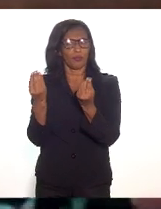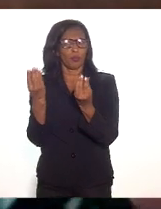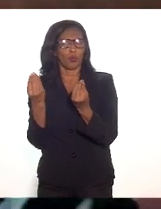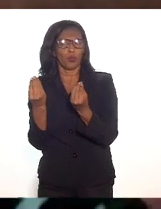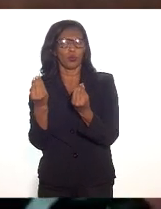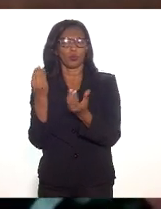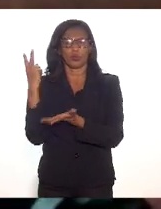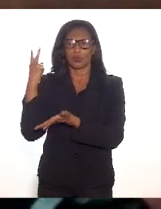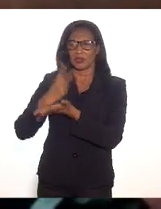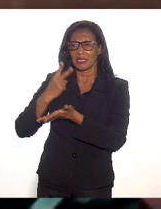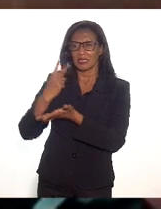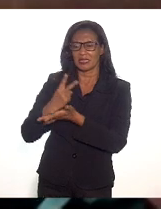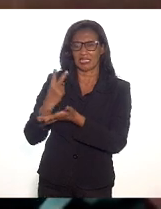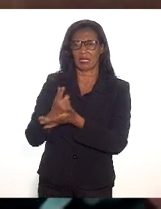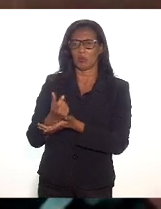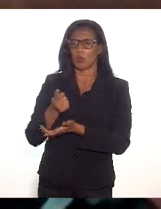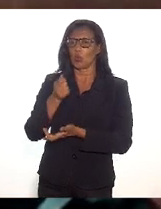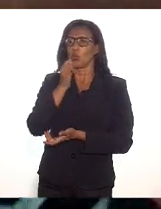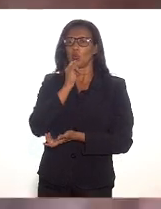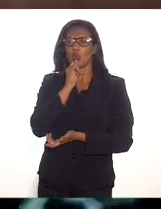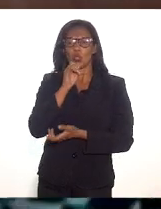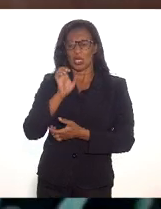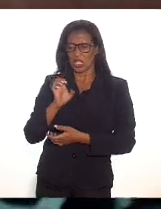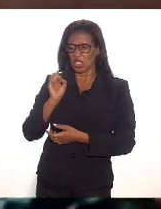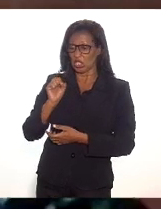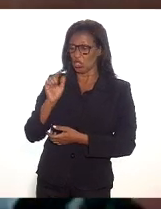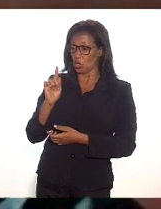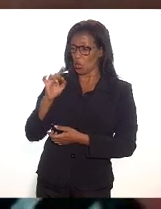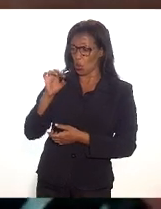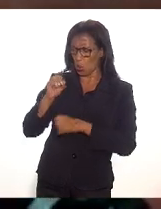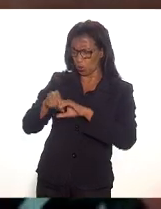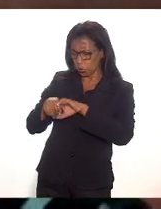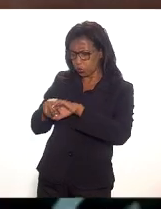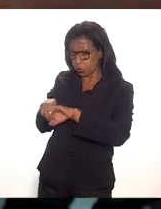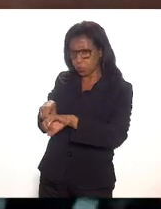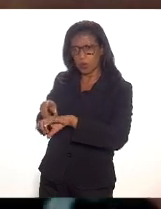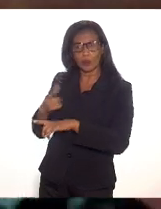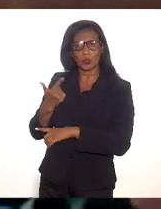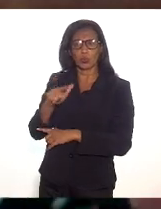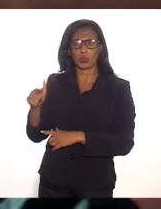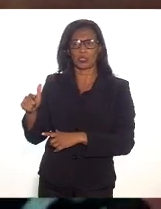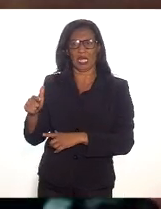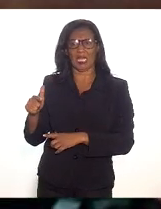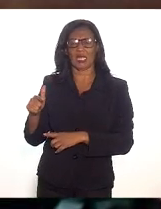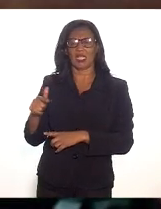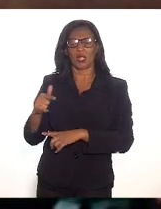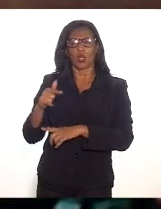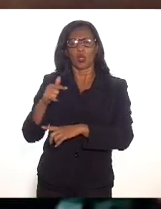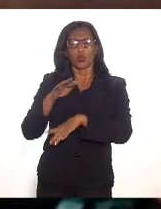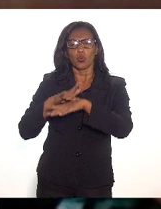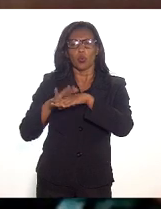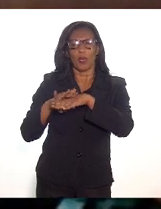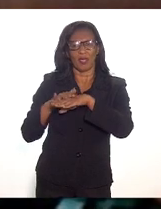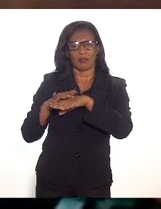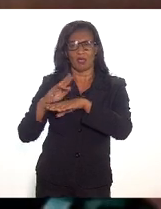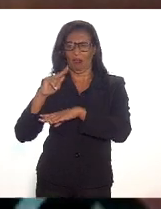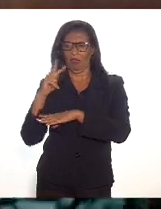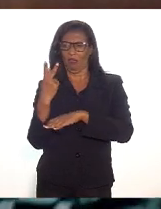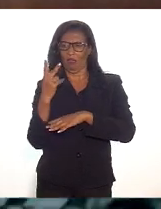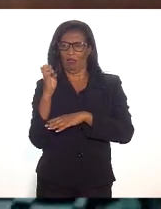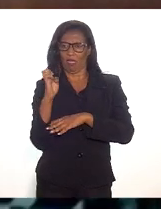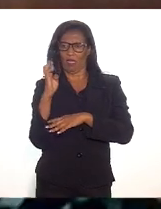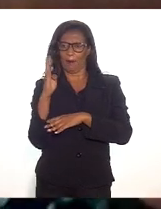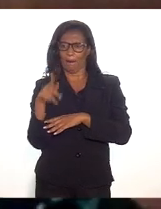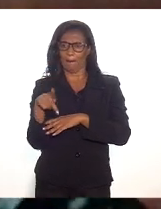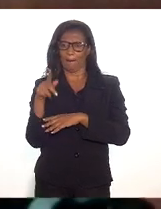sofre sem um saneamento adequado, com doenças de veiculação hídrica, como hepatite, por exemplo. A